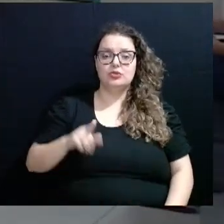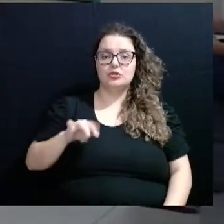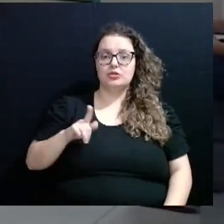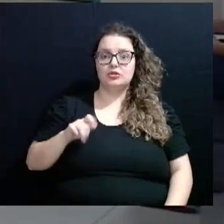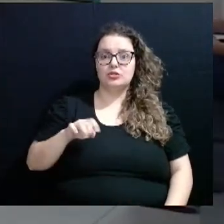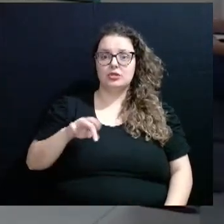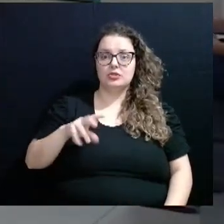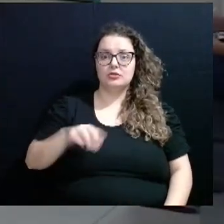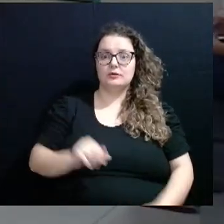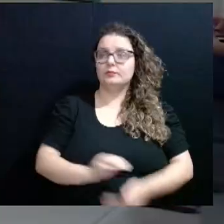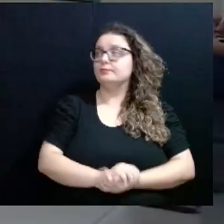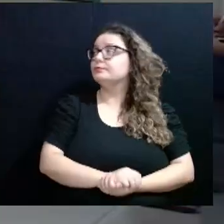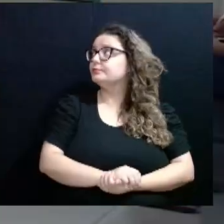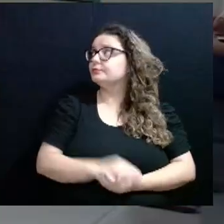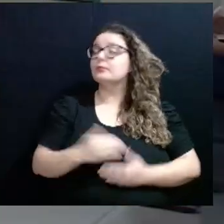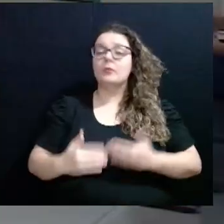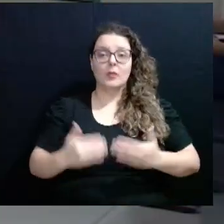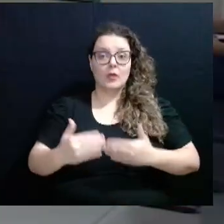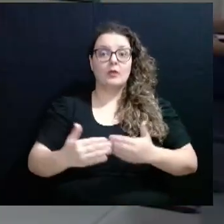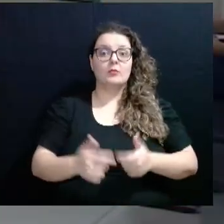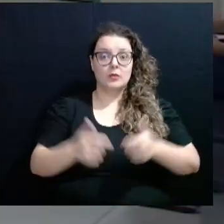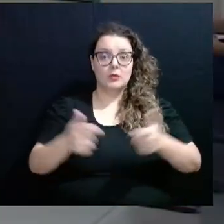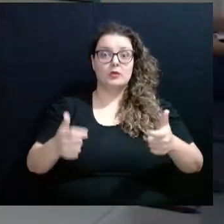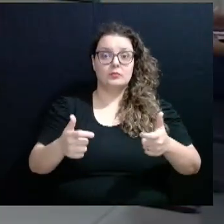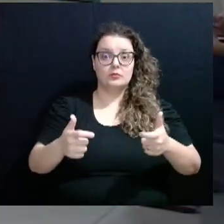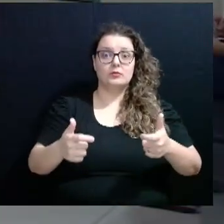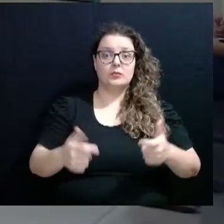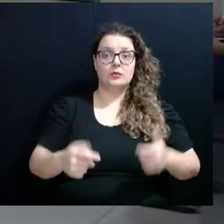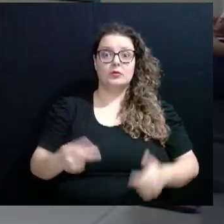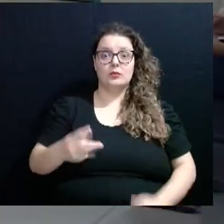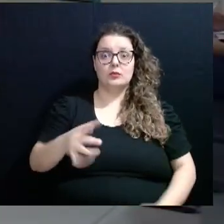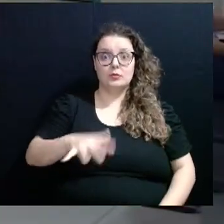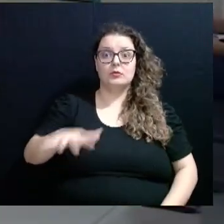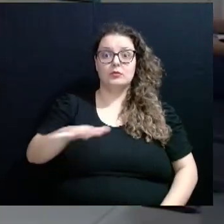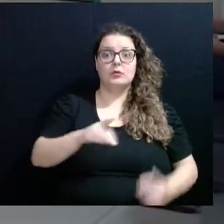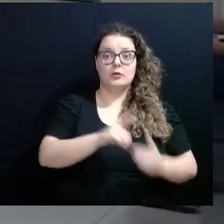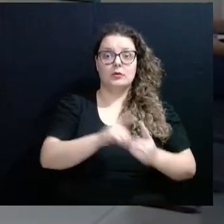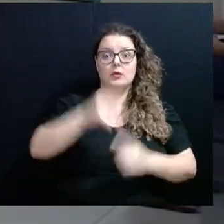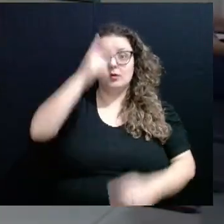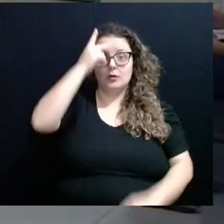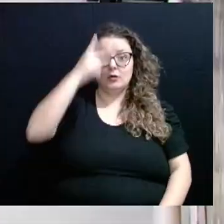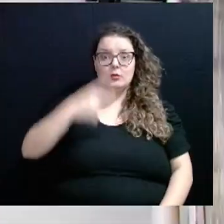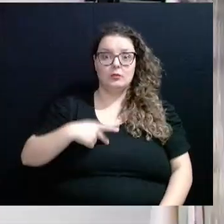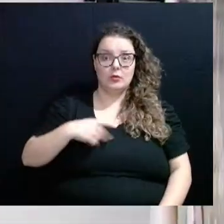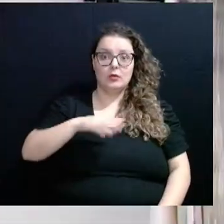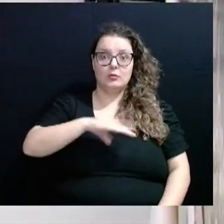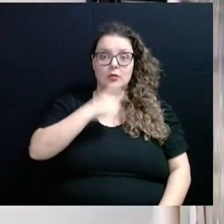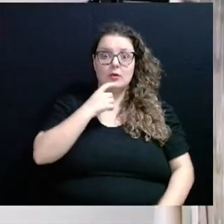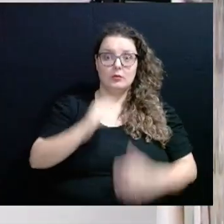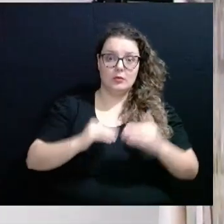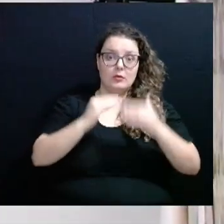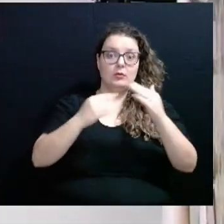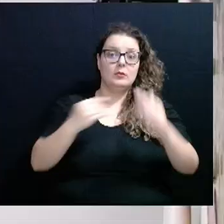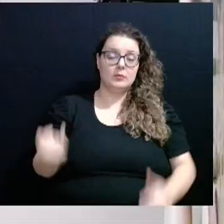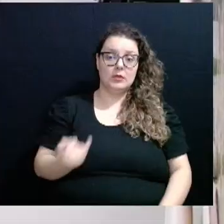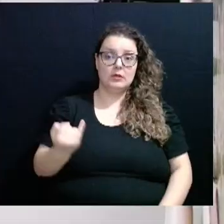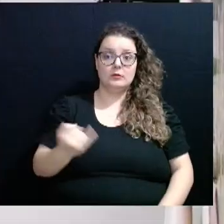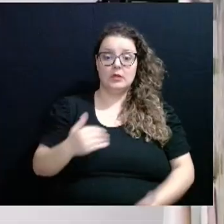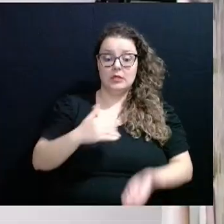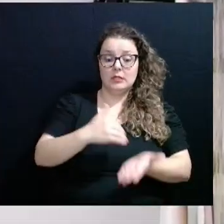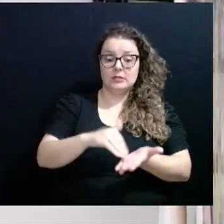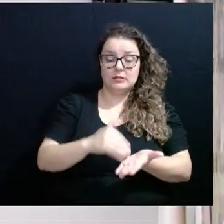secundária, que são os serviços de especialidade próprios do município. Acho que é uma evolução importante. A Secretaria de Saúde